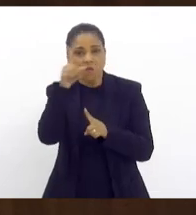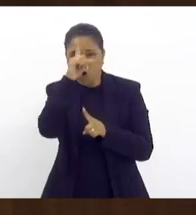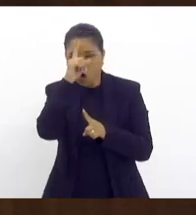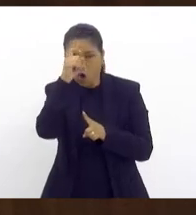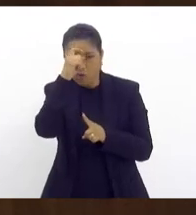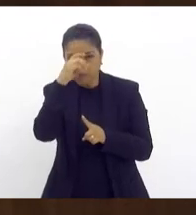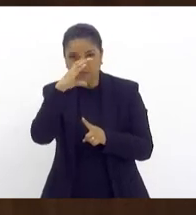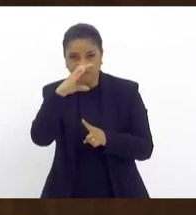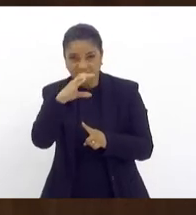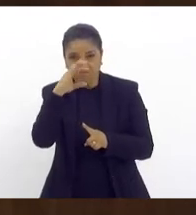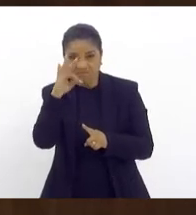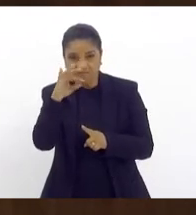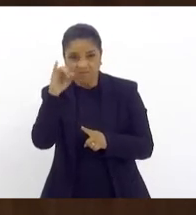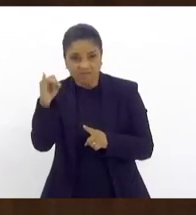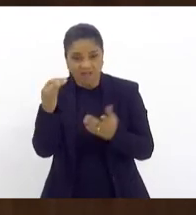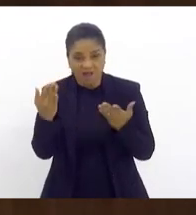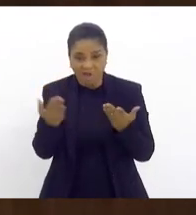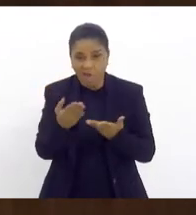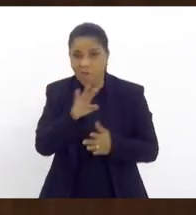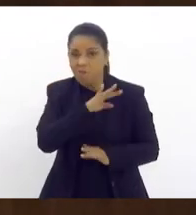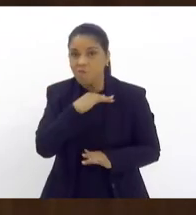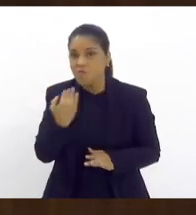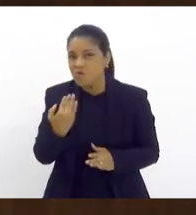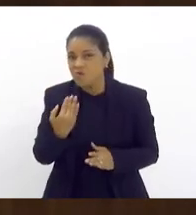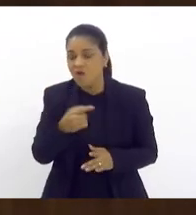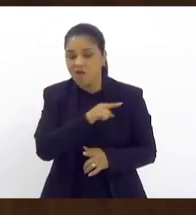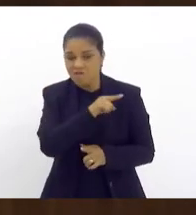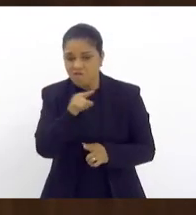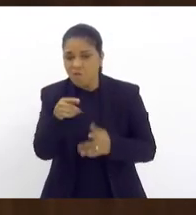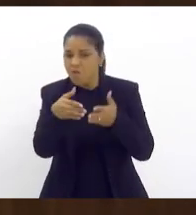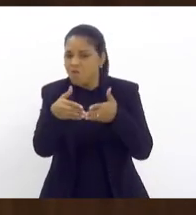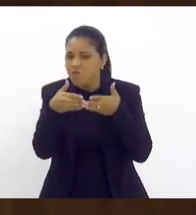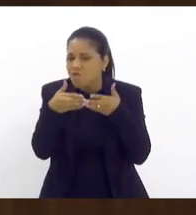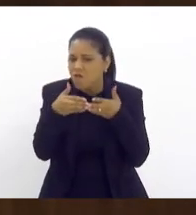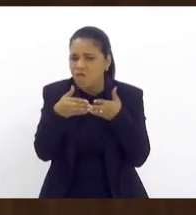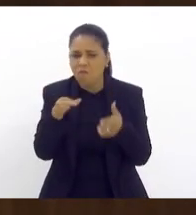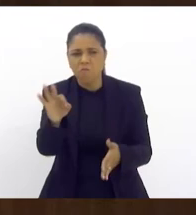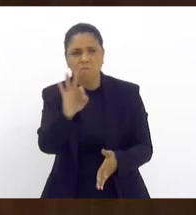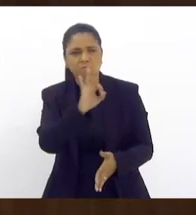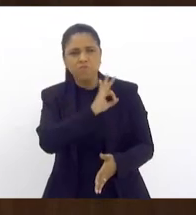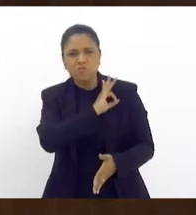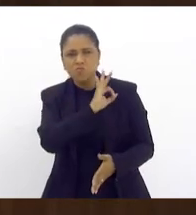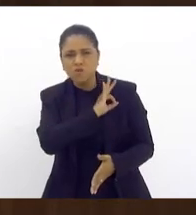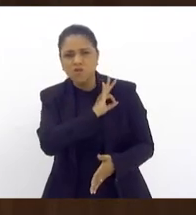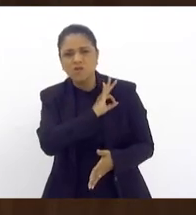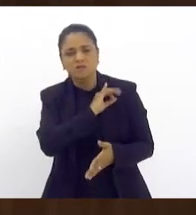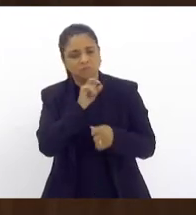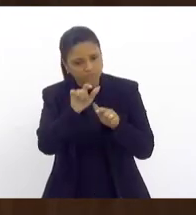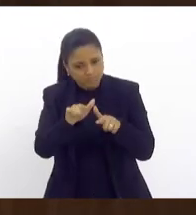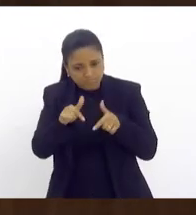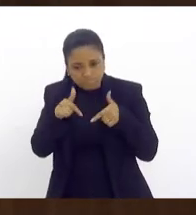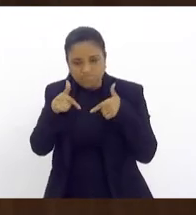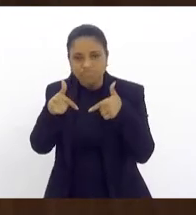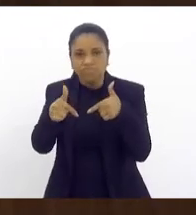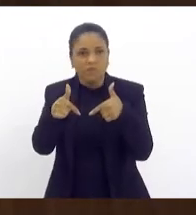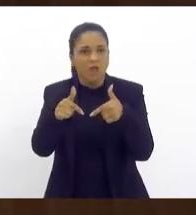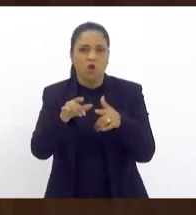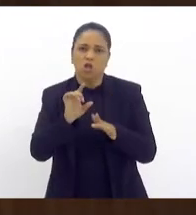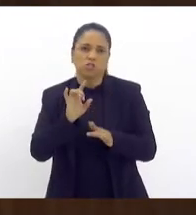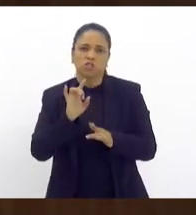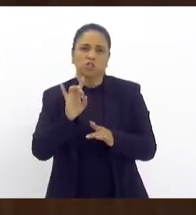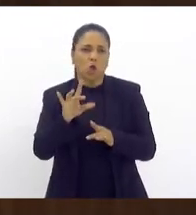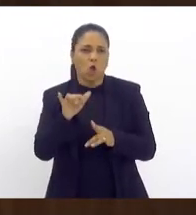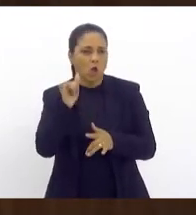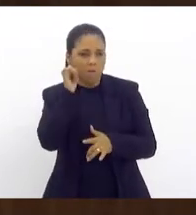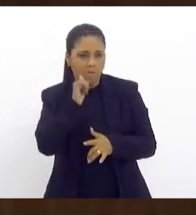por favor as autoridades policiais eu peço que tome providências no caso Porque agora não se trata de uma mulher que